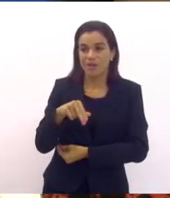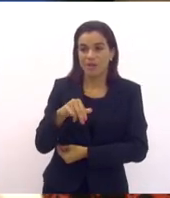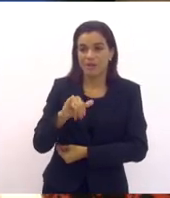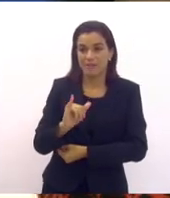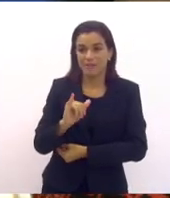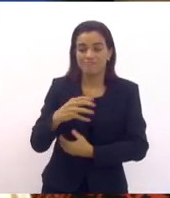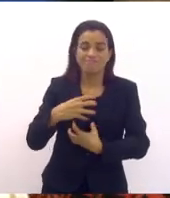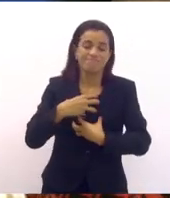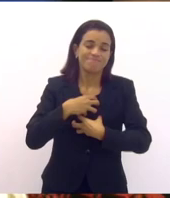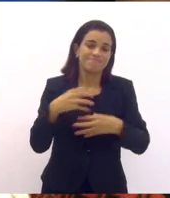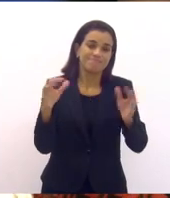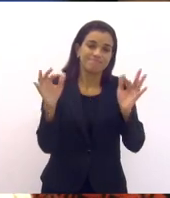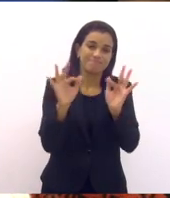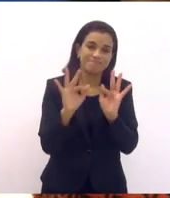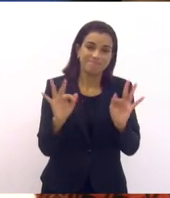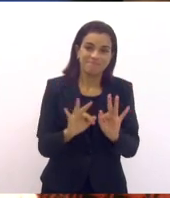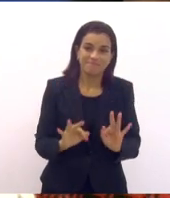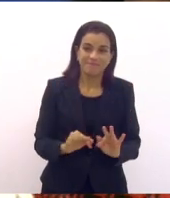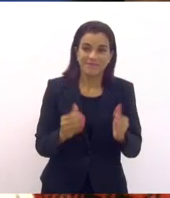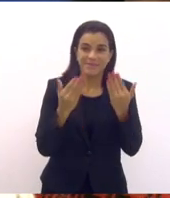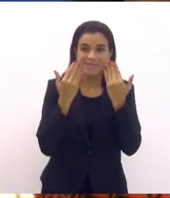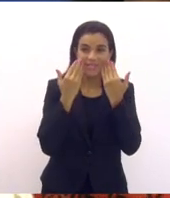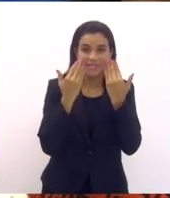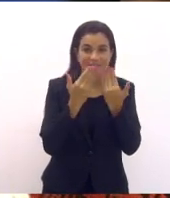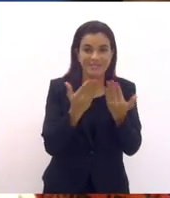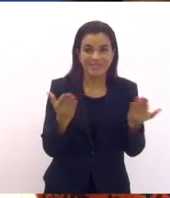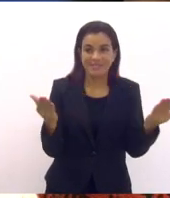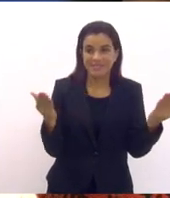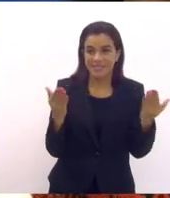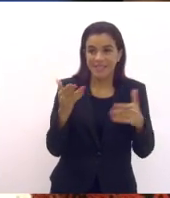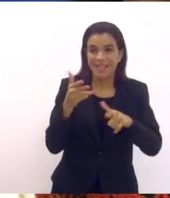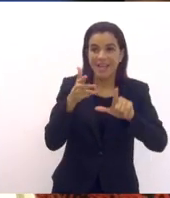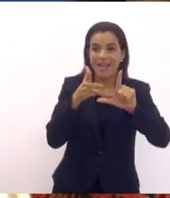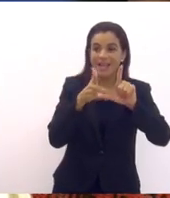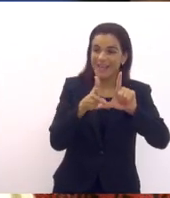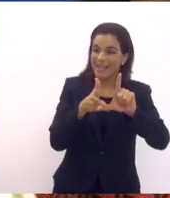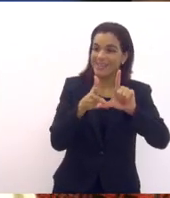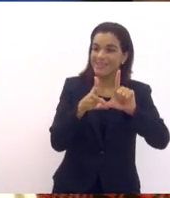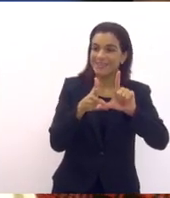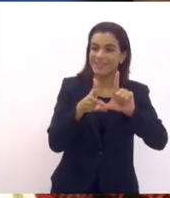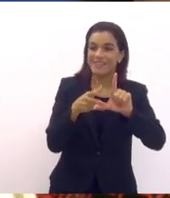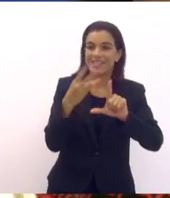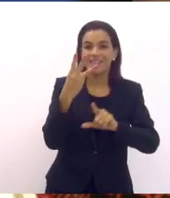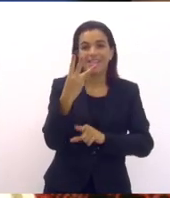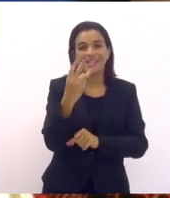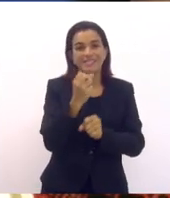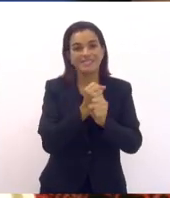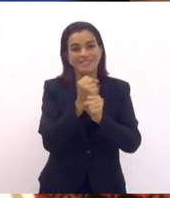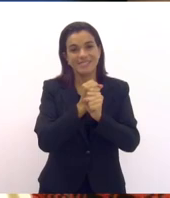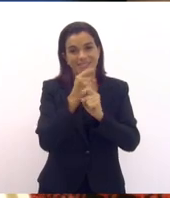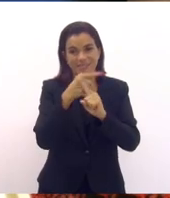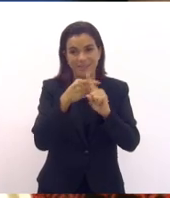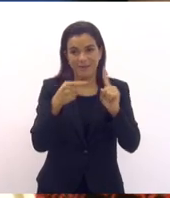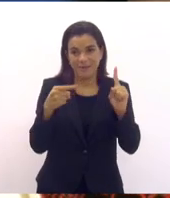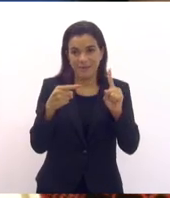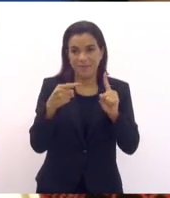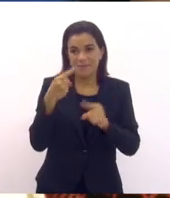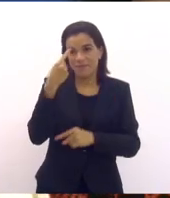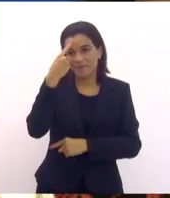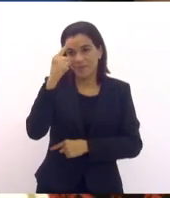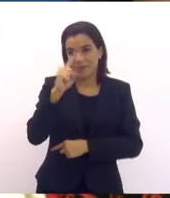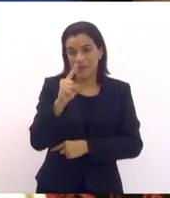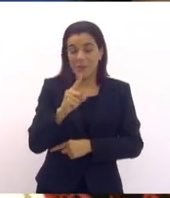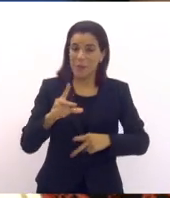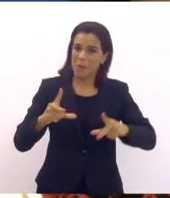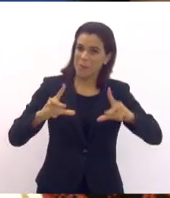feliz de me apresentar de apresentar essa Live há 3 anos e meio eu realmente eu não sei se eu